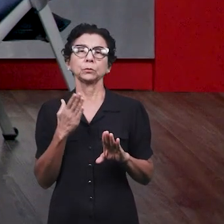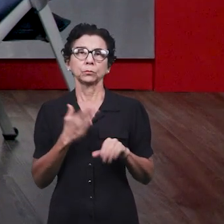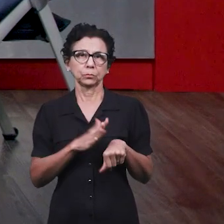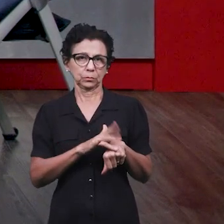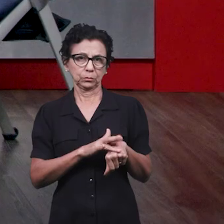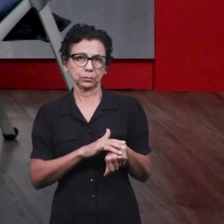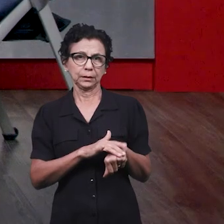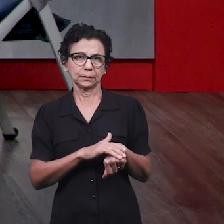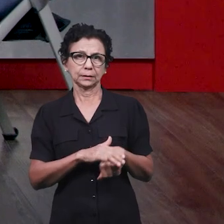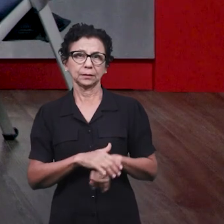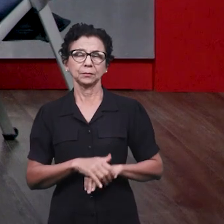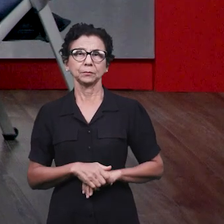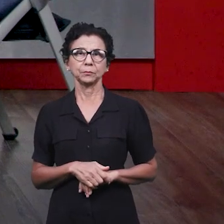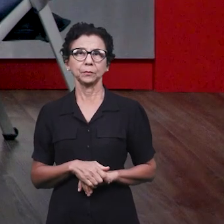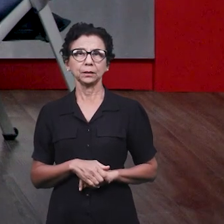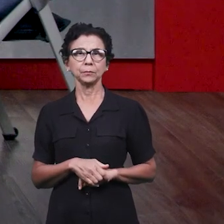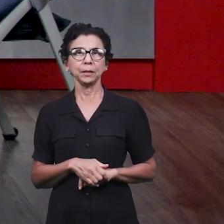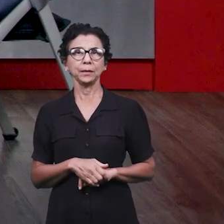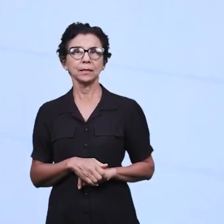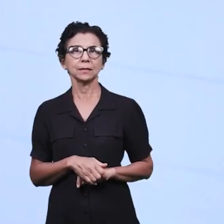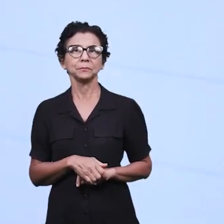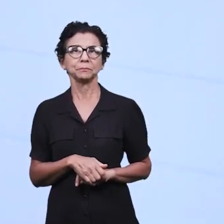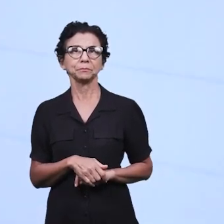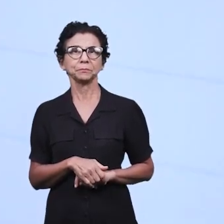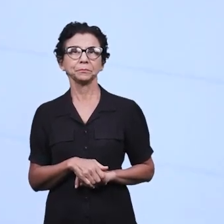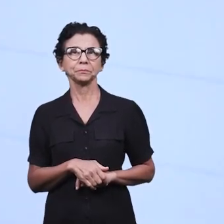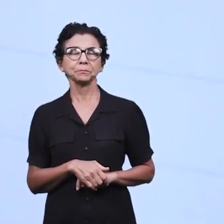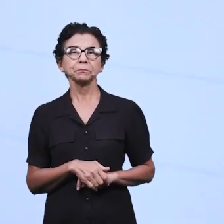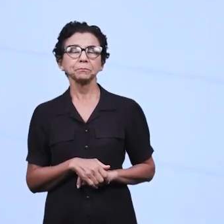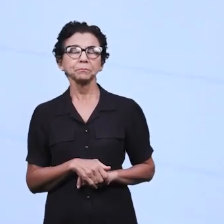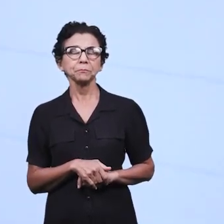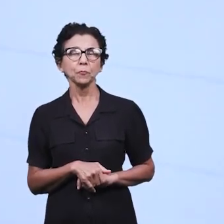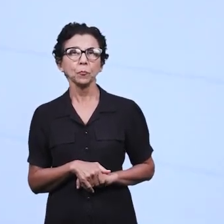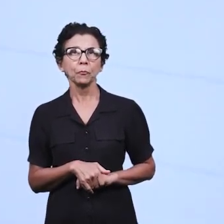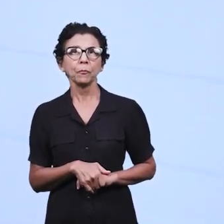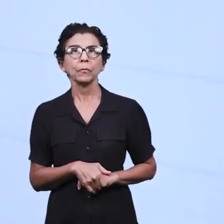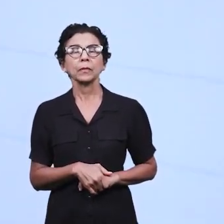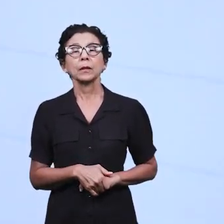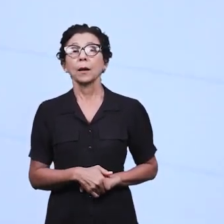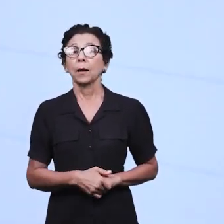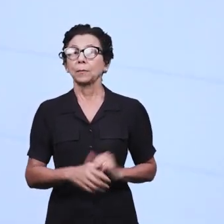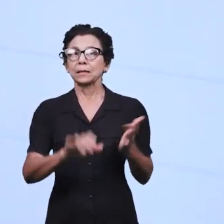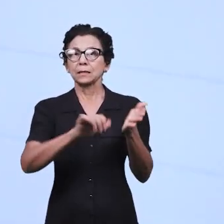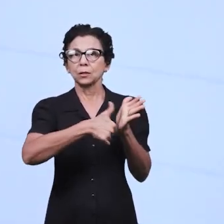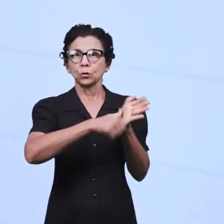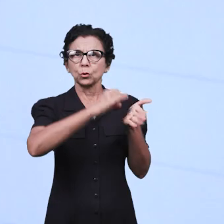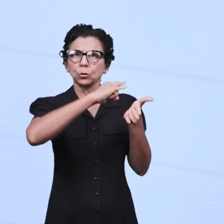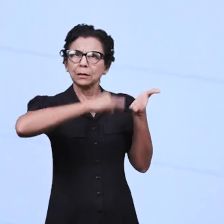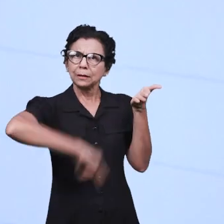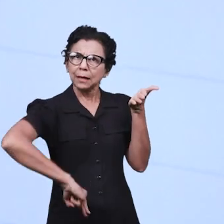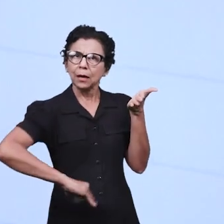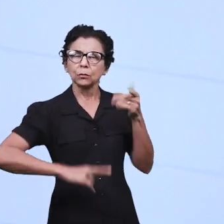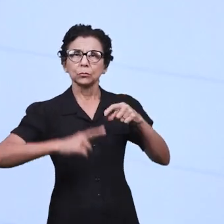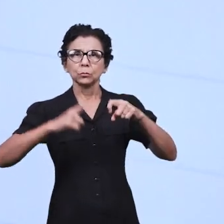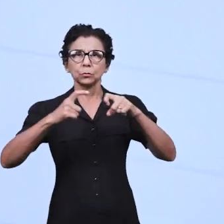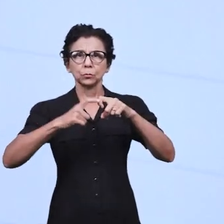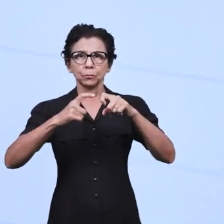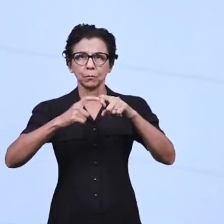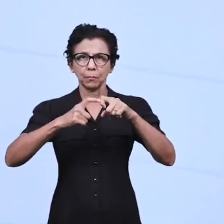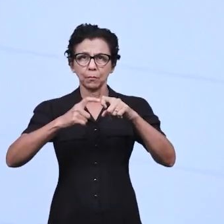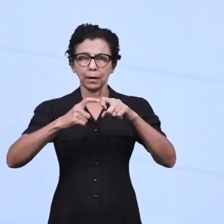repetição do débito? É a partir do diagnóstico. Então é importante que a pessoa tenha isso tudo documentado, laudo médico do